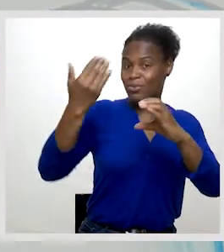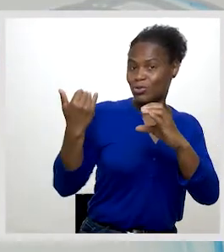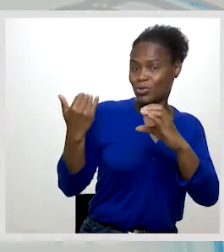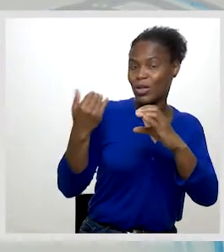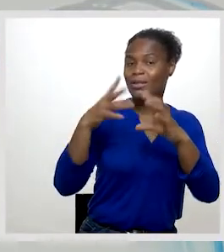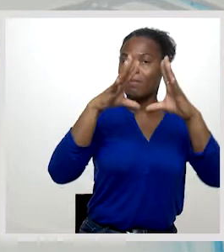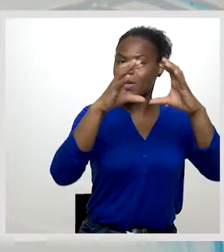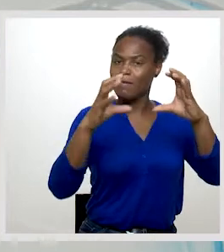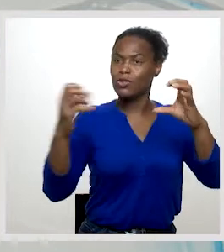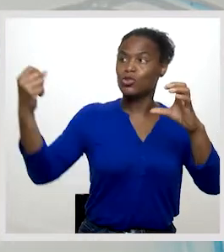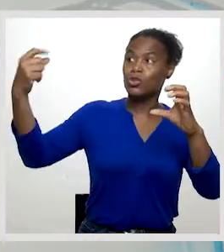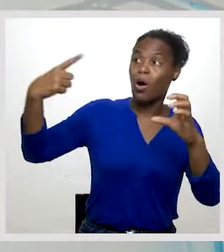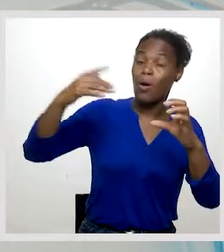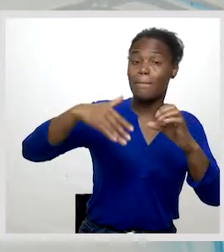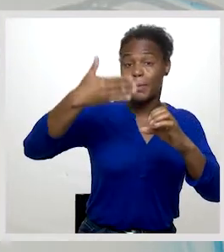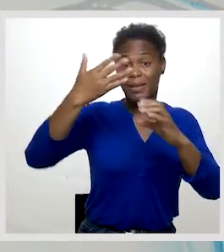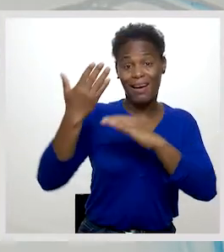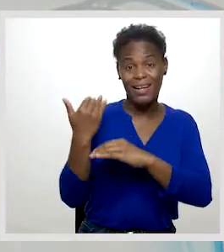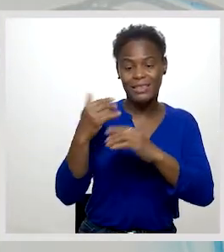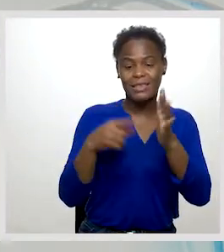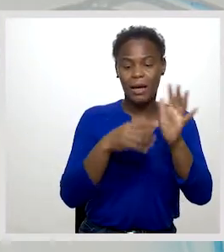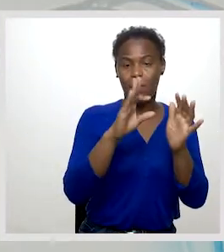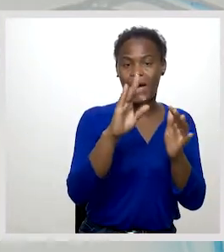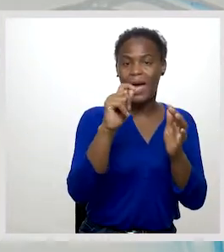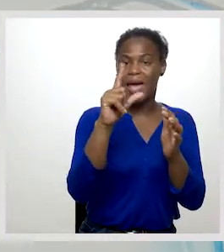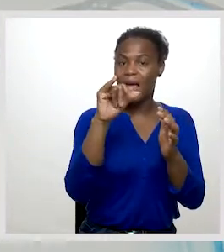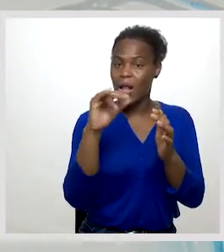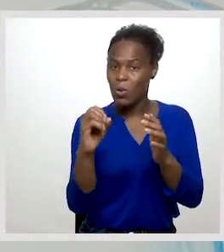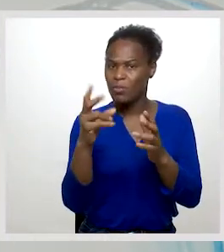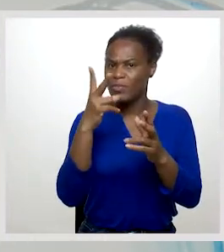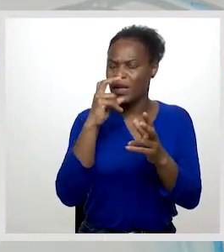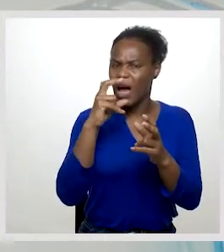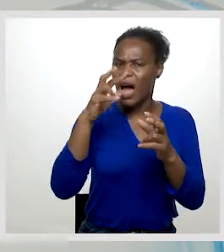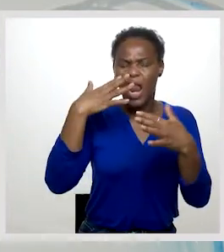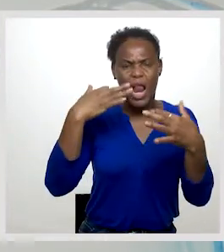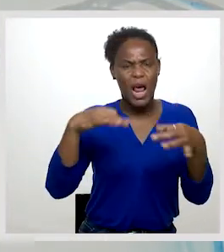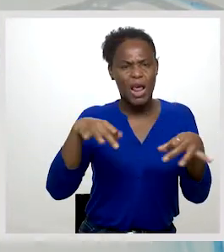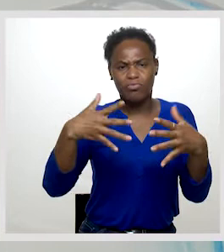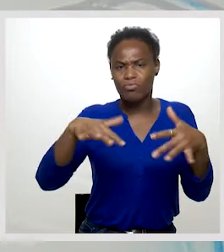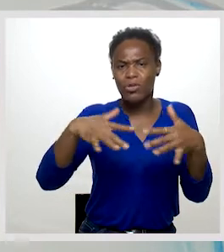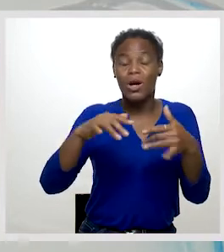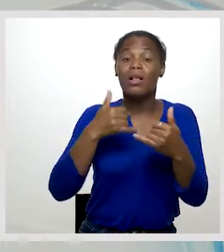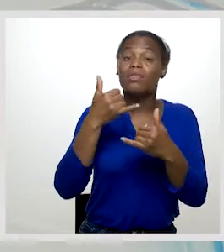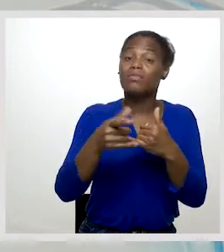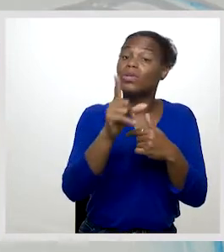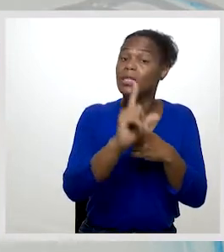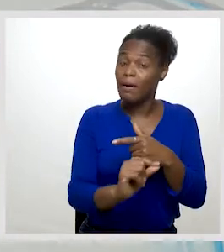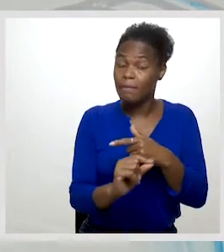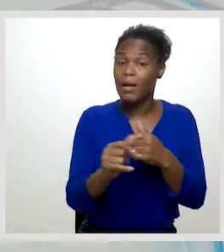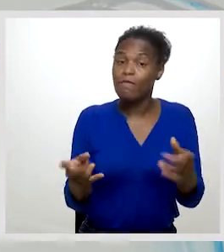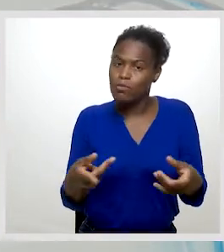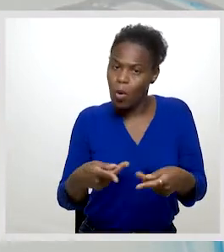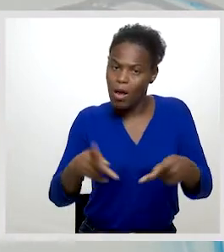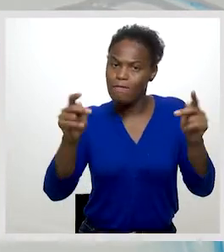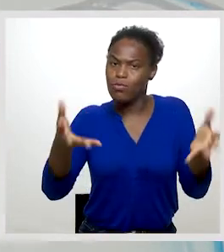que fazia parte da nébula solar primitiva, como o hélio, que eram gases menos pesados ou menos densos, também